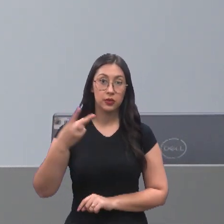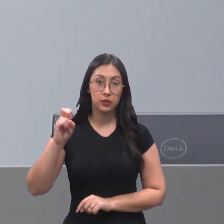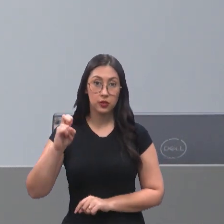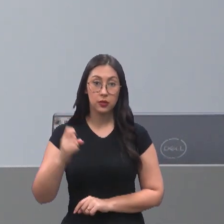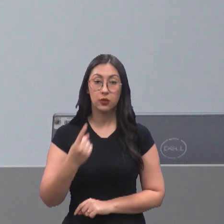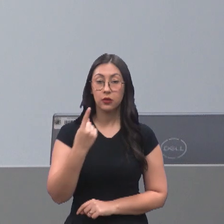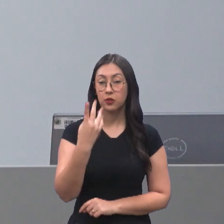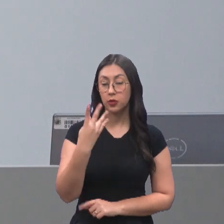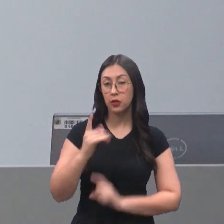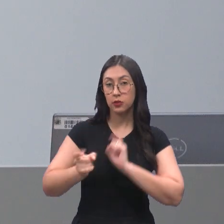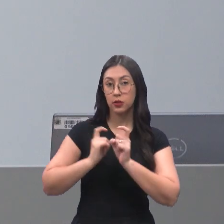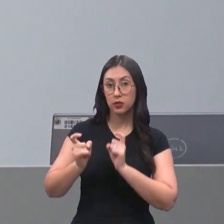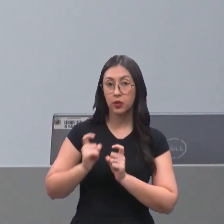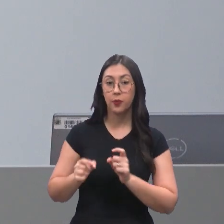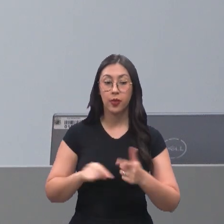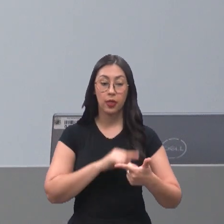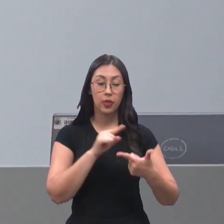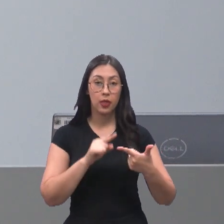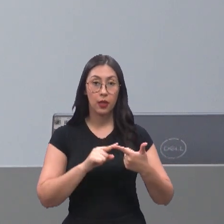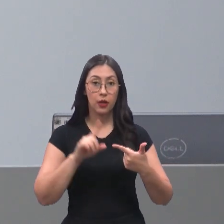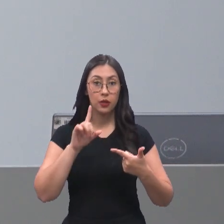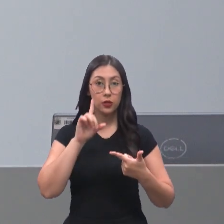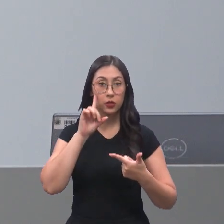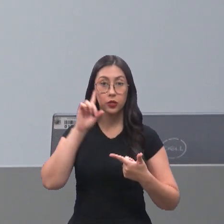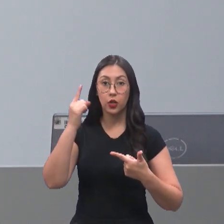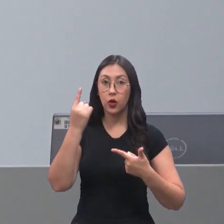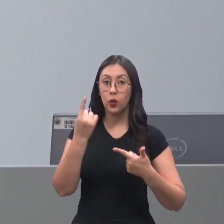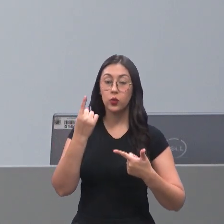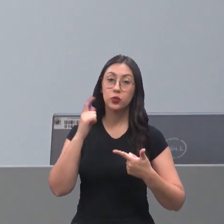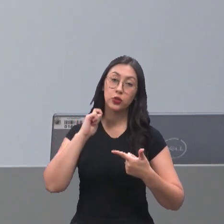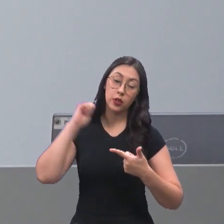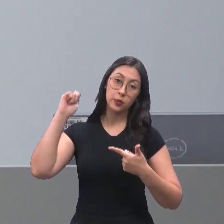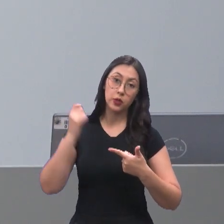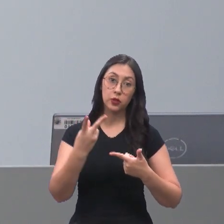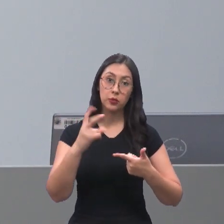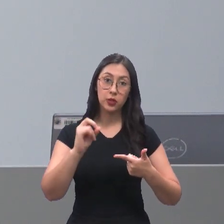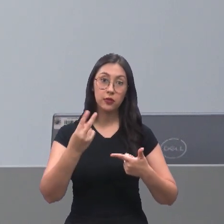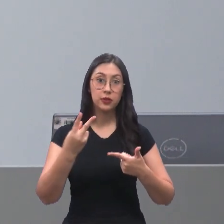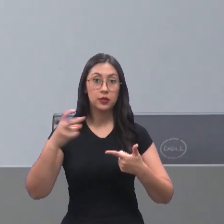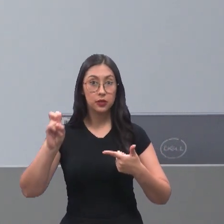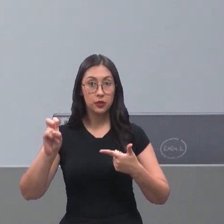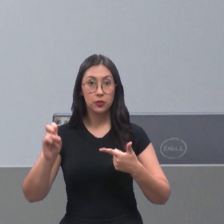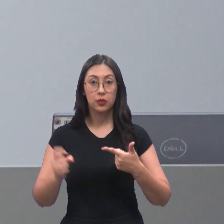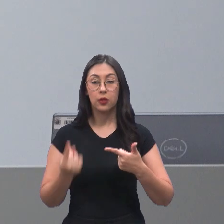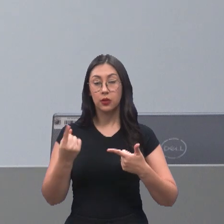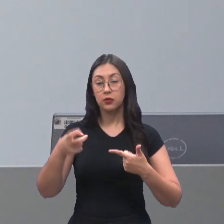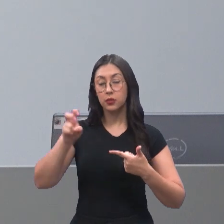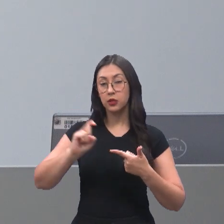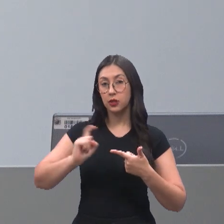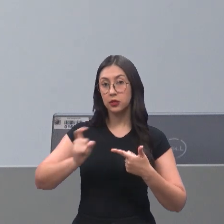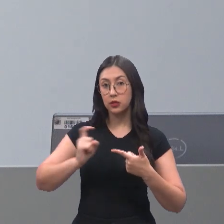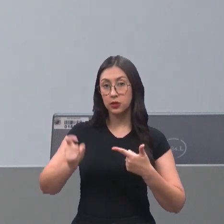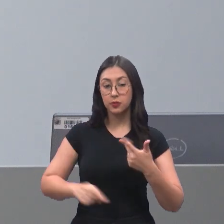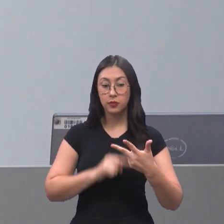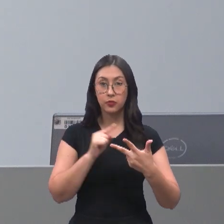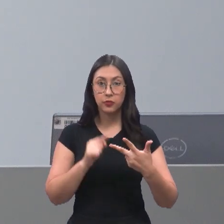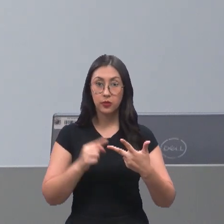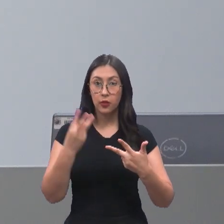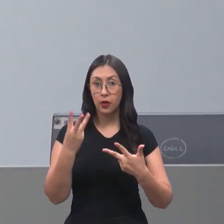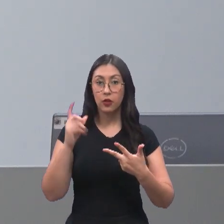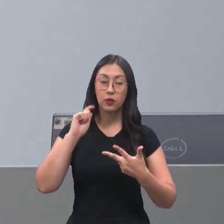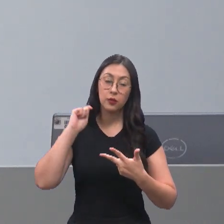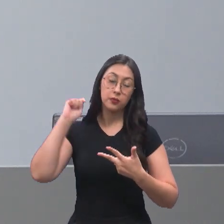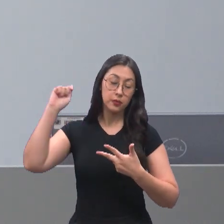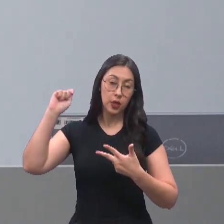ordinária, 1º de abril de 2025, a 15ª sessão ordinária, 3 de abril de 2025,